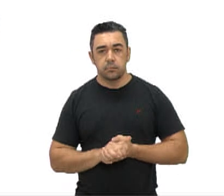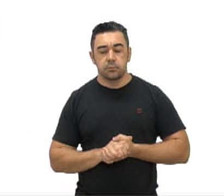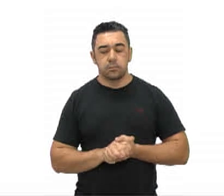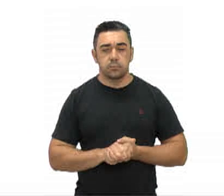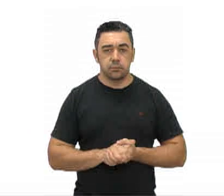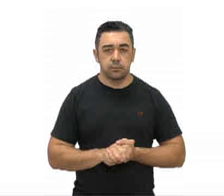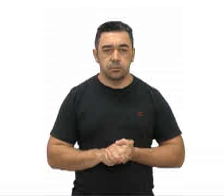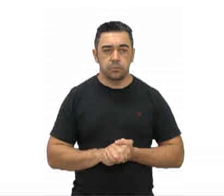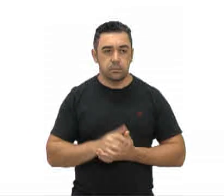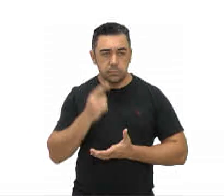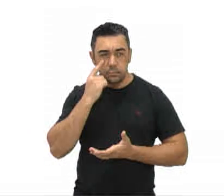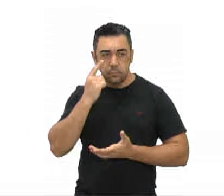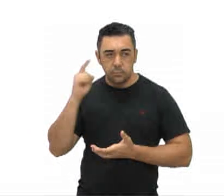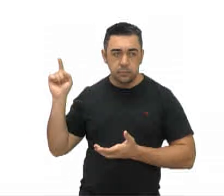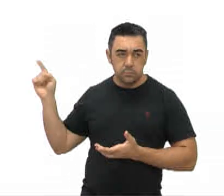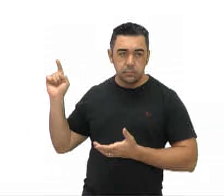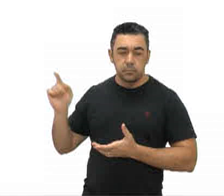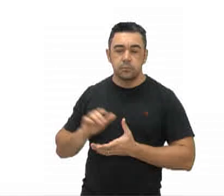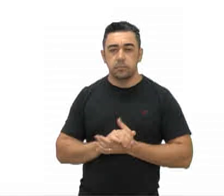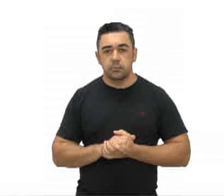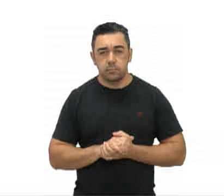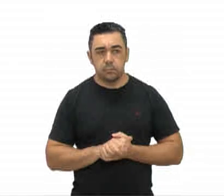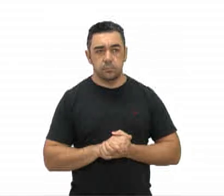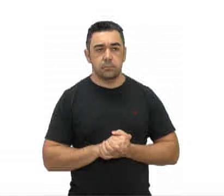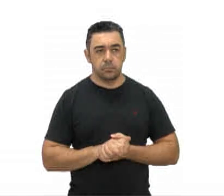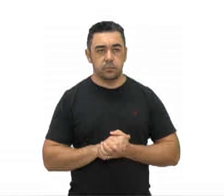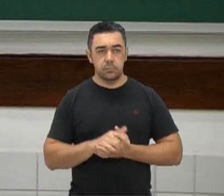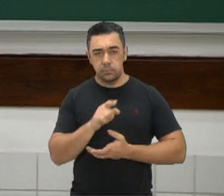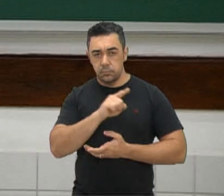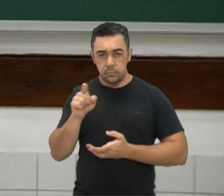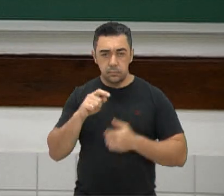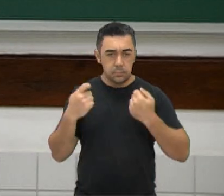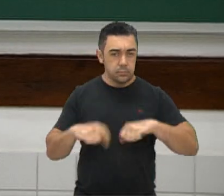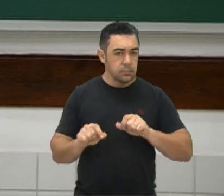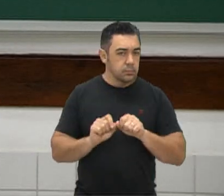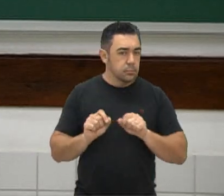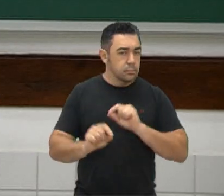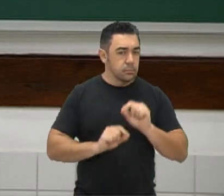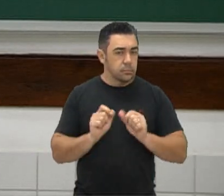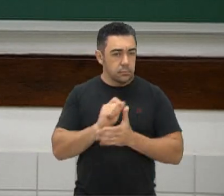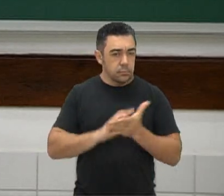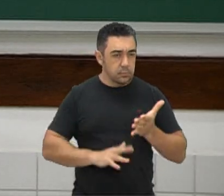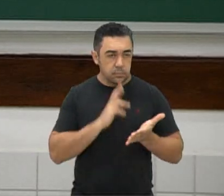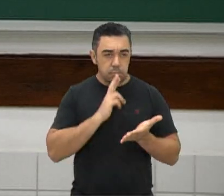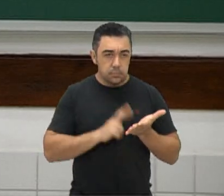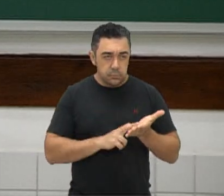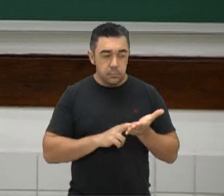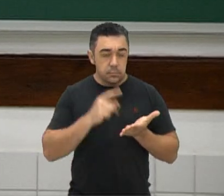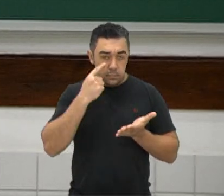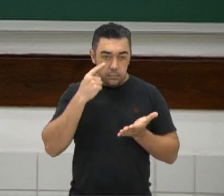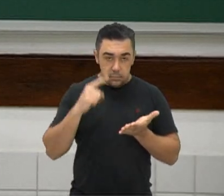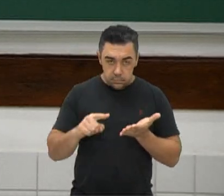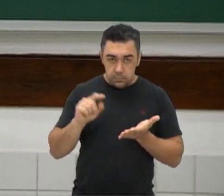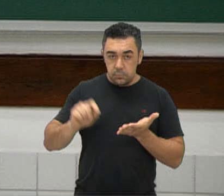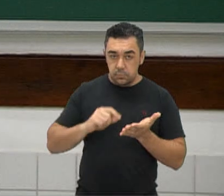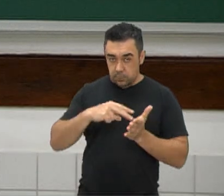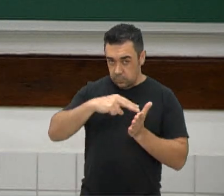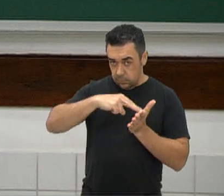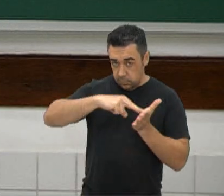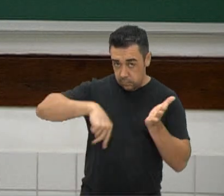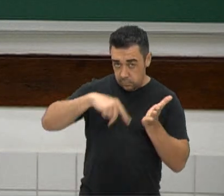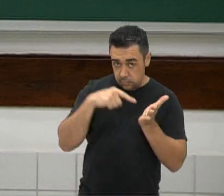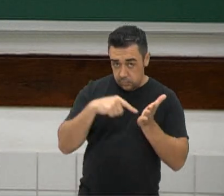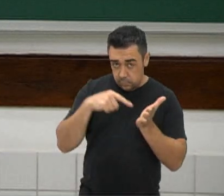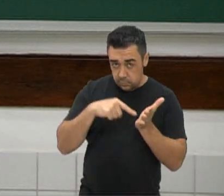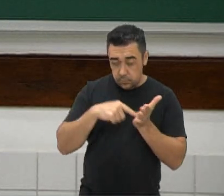tá? Olha só, aí vocês precisam realizar uma atividade. Retomem então uma leitura,